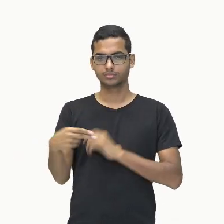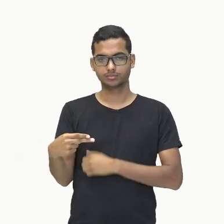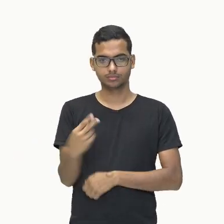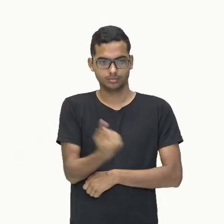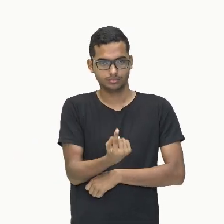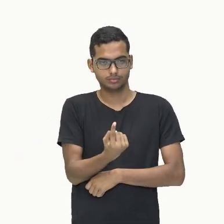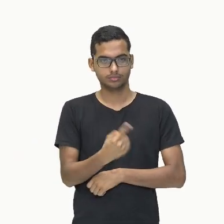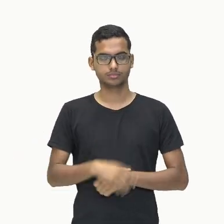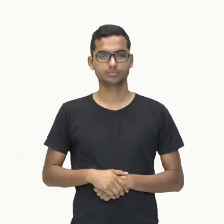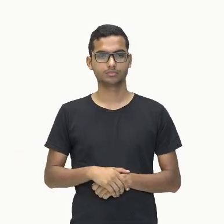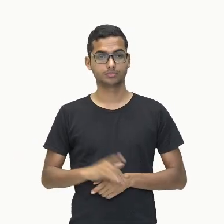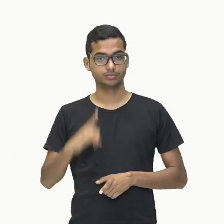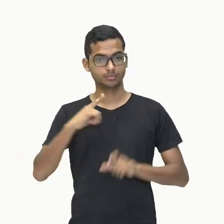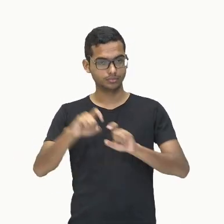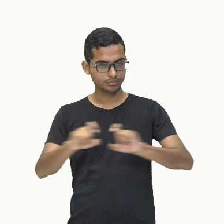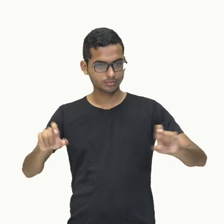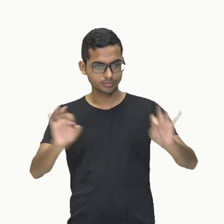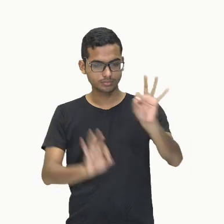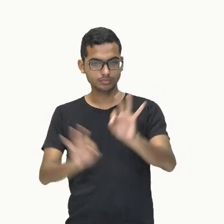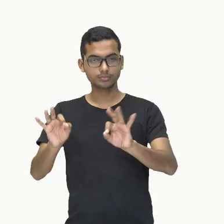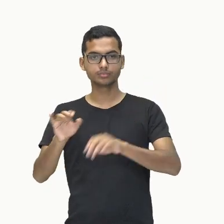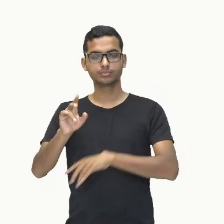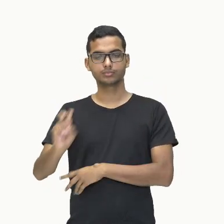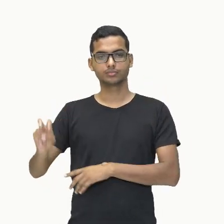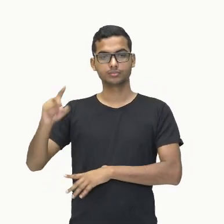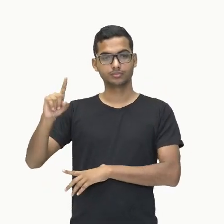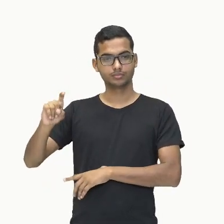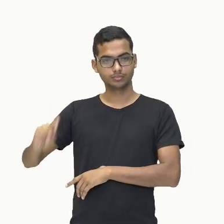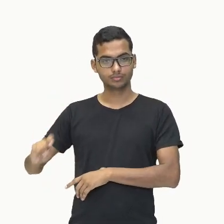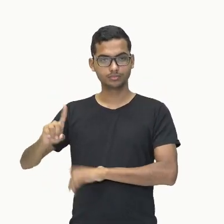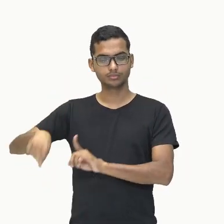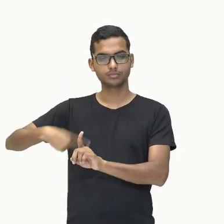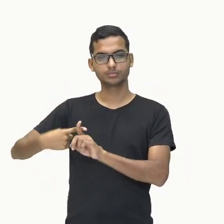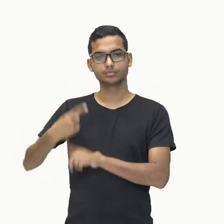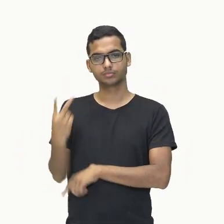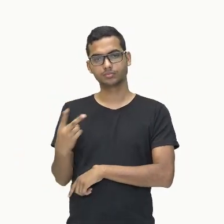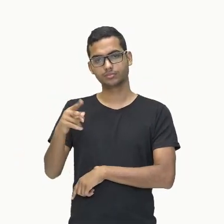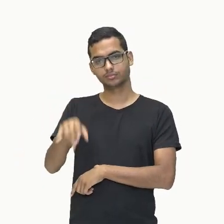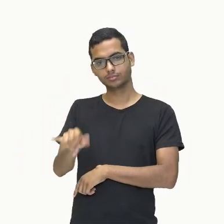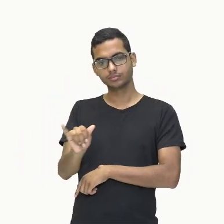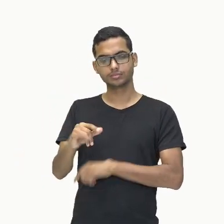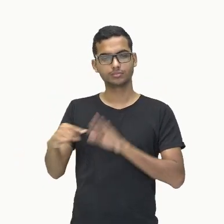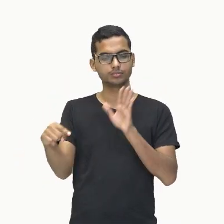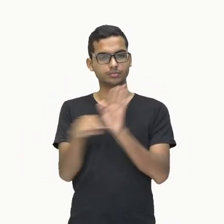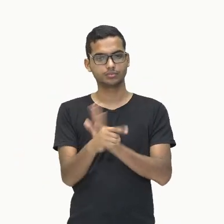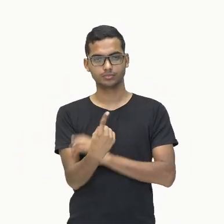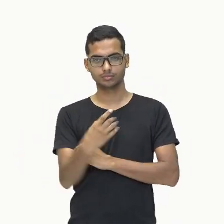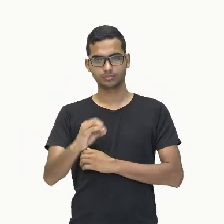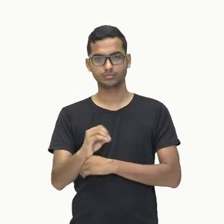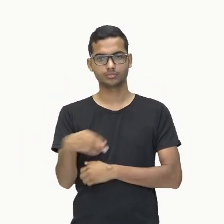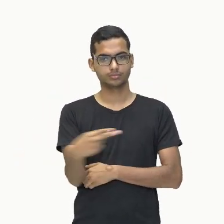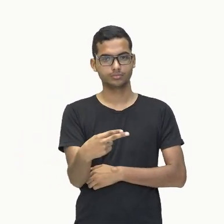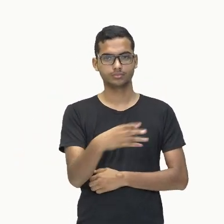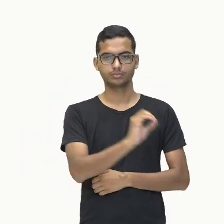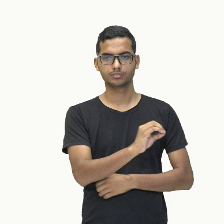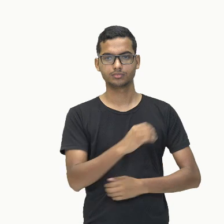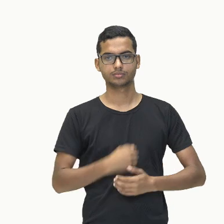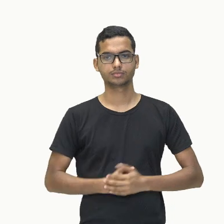Então, as duas representam retas, tá bom? Mas o